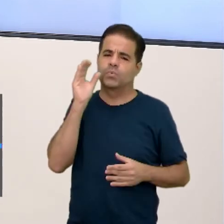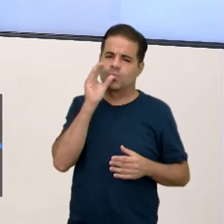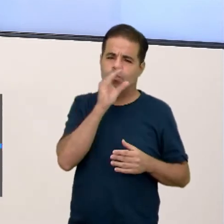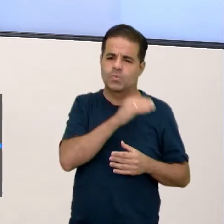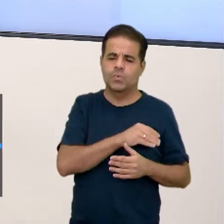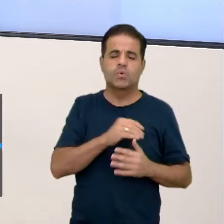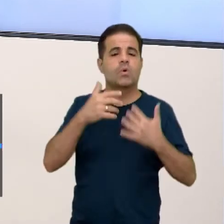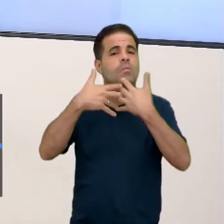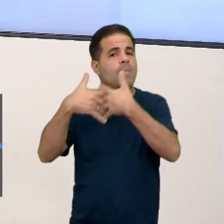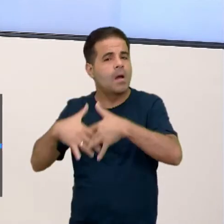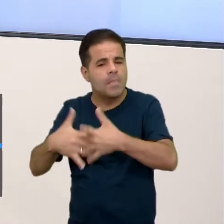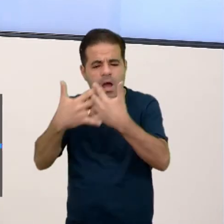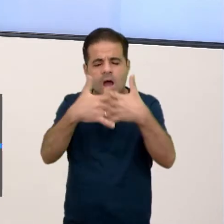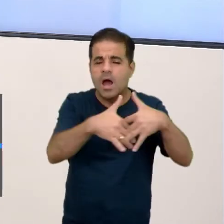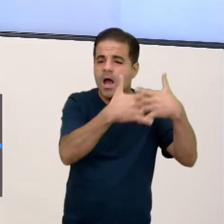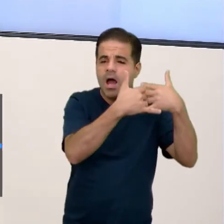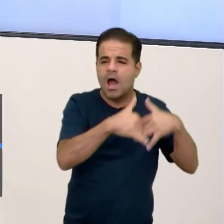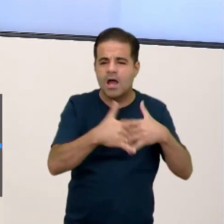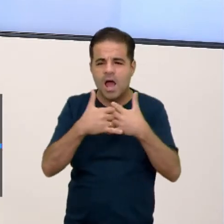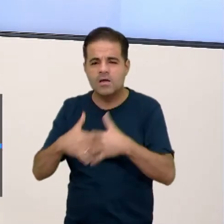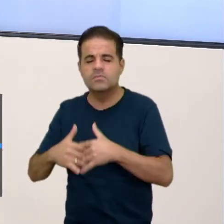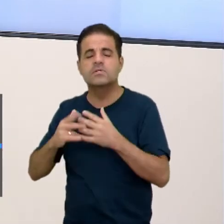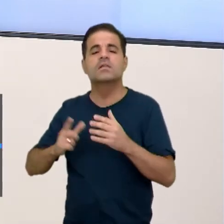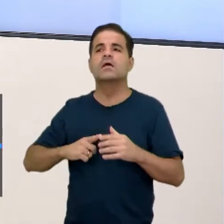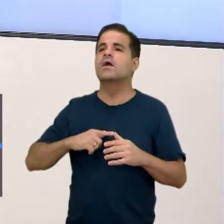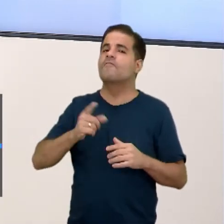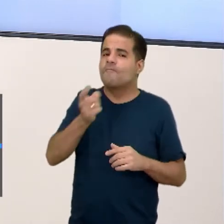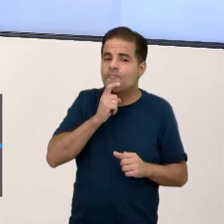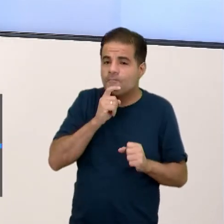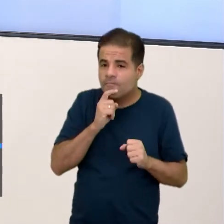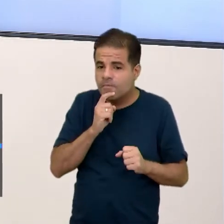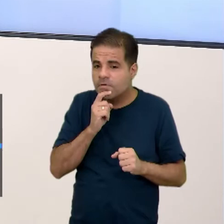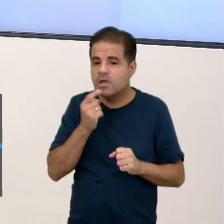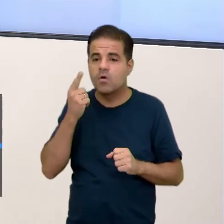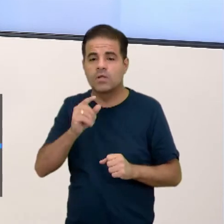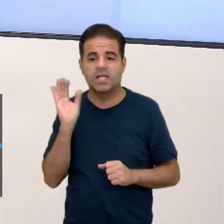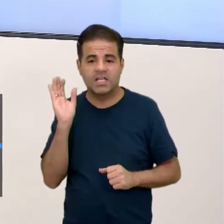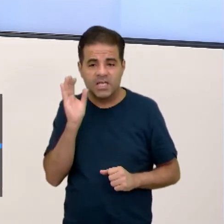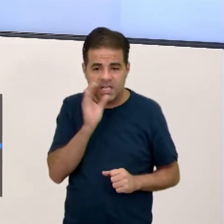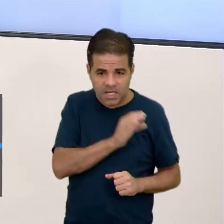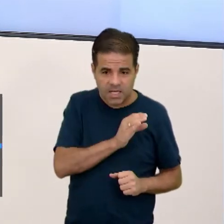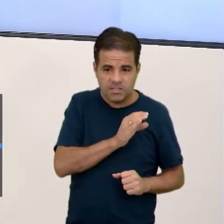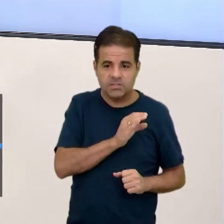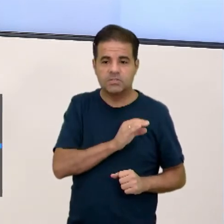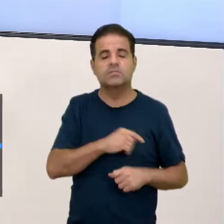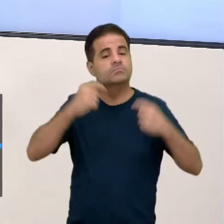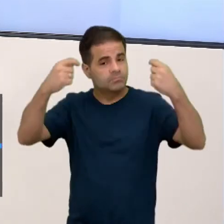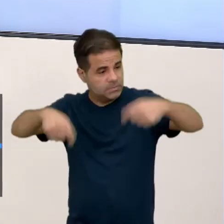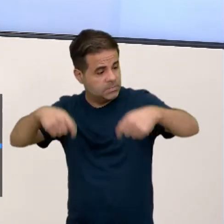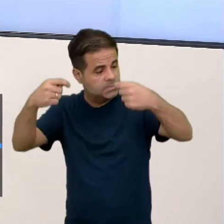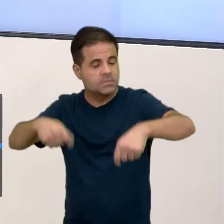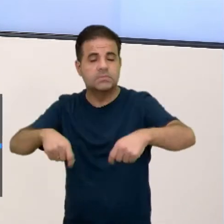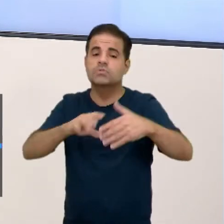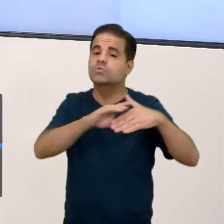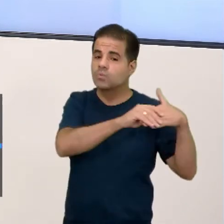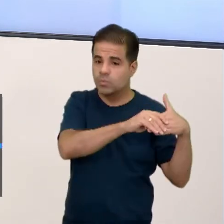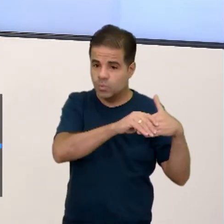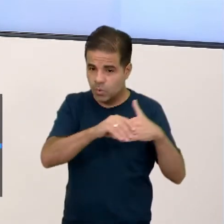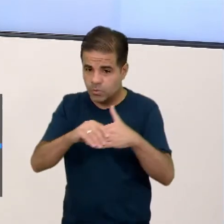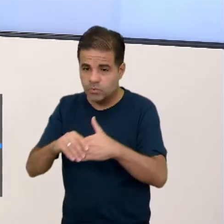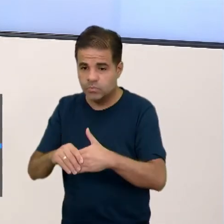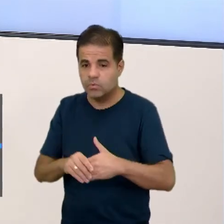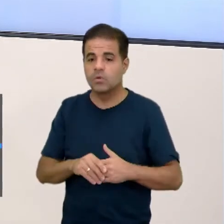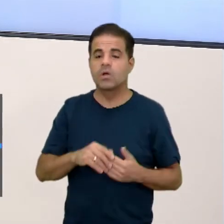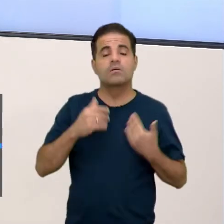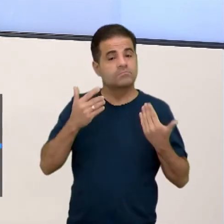uma máquina térmica é assim: você tem uma fonte fria, uma fonte quente. E aí você precisa de um condutor. Neste